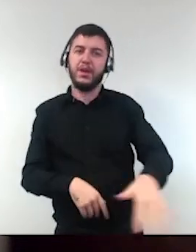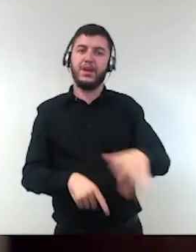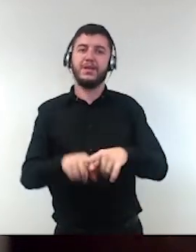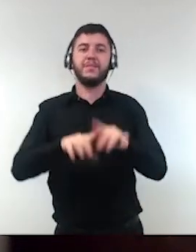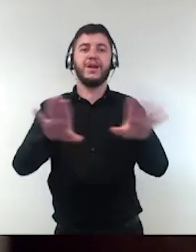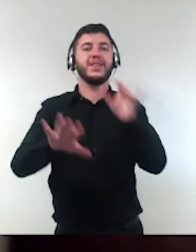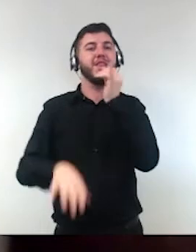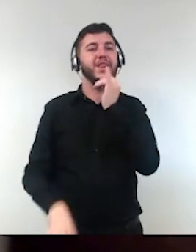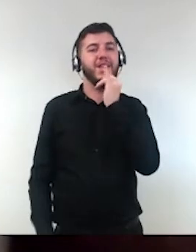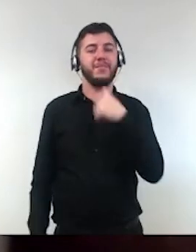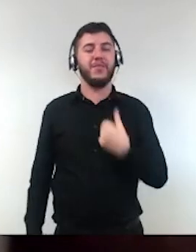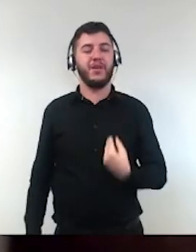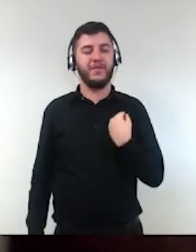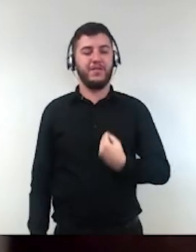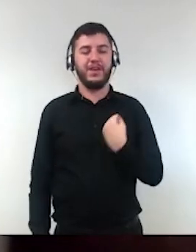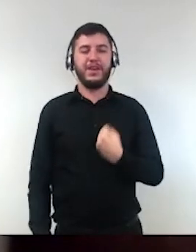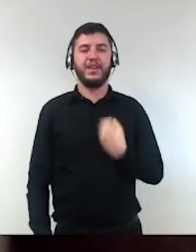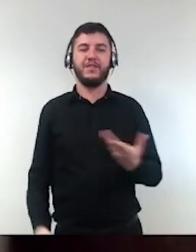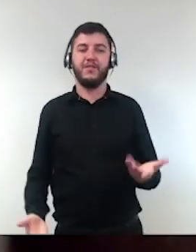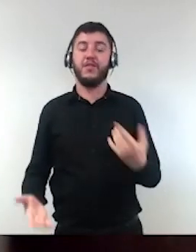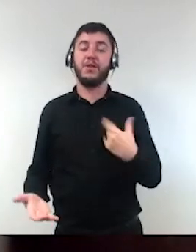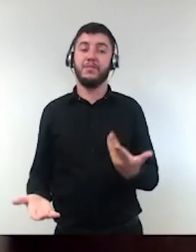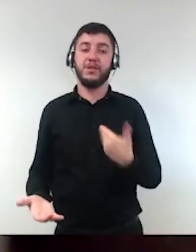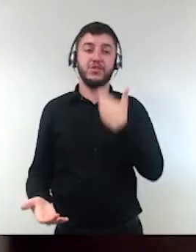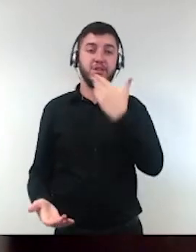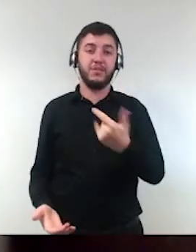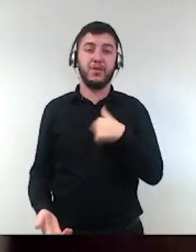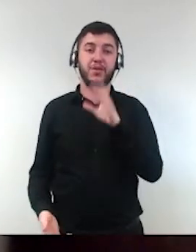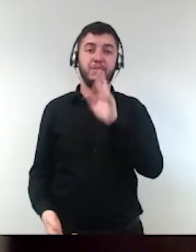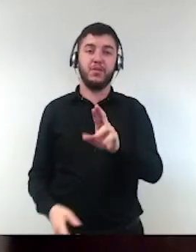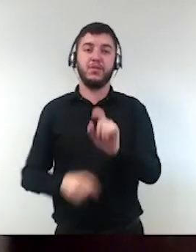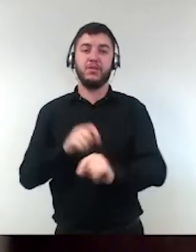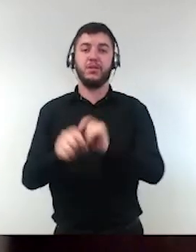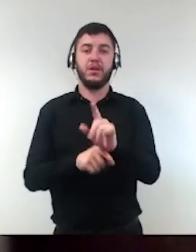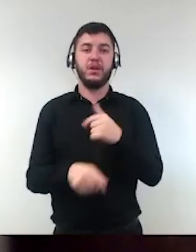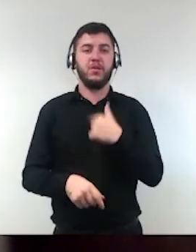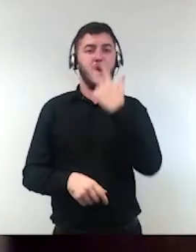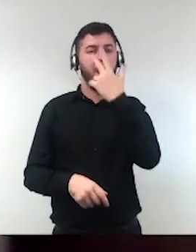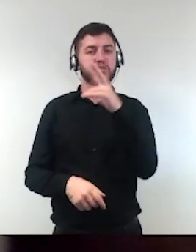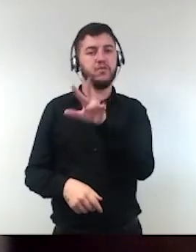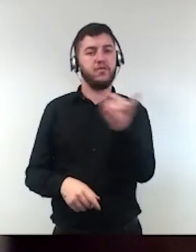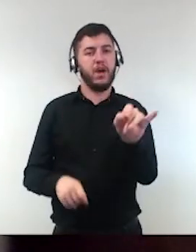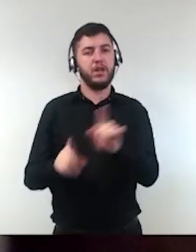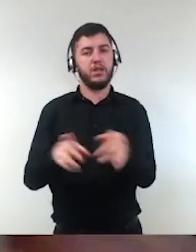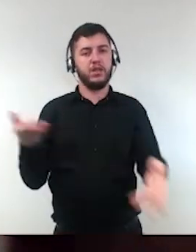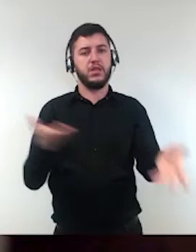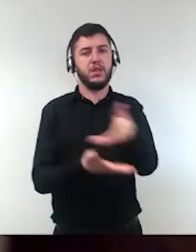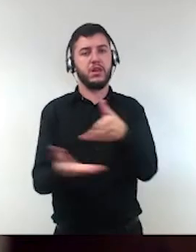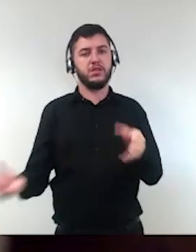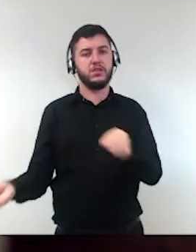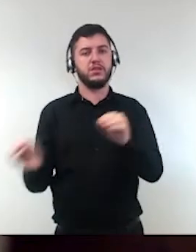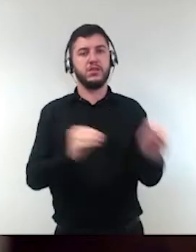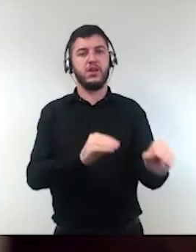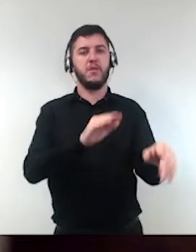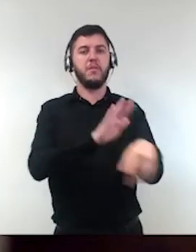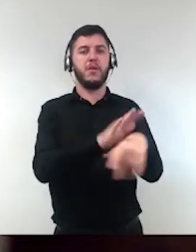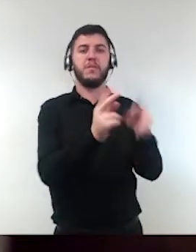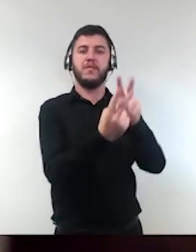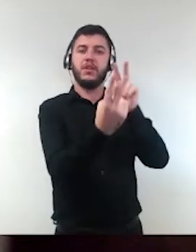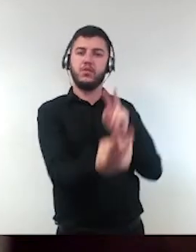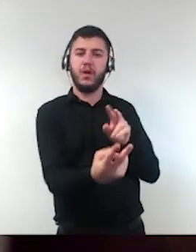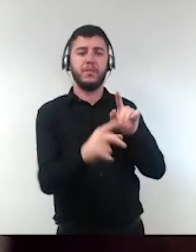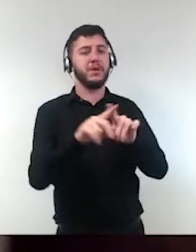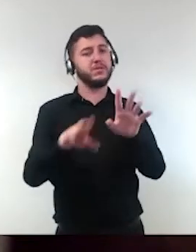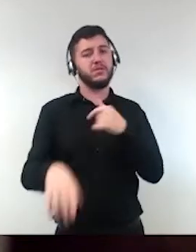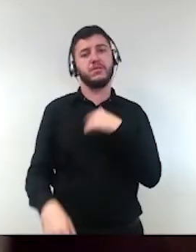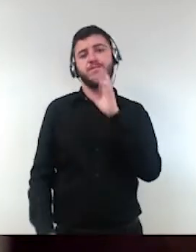dia instada a responder se eu achava que nós faríamos uma transição absoluta para o meio virtual. E eu tenho dito